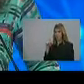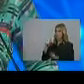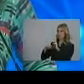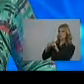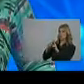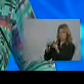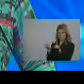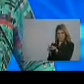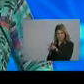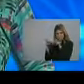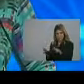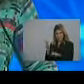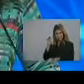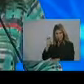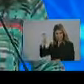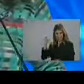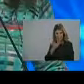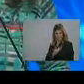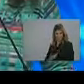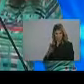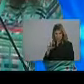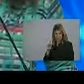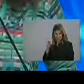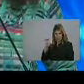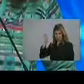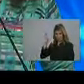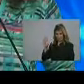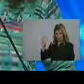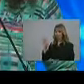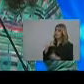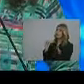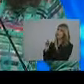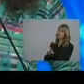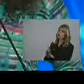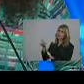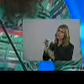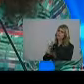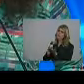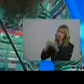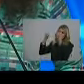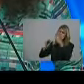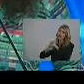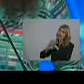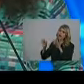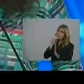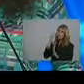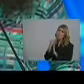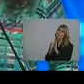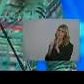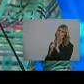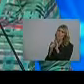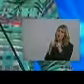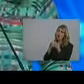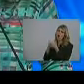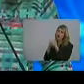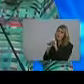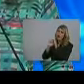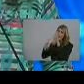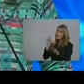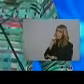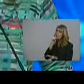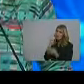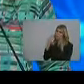também. E uma questão que chama a nossa atenção, primeiro, é a falta de transparência de dados das empresas de ônibus. Total falta